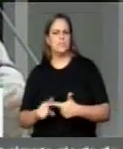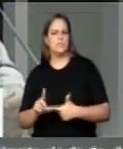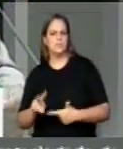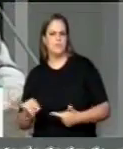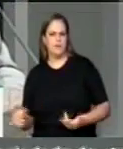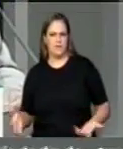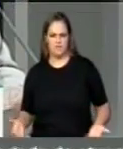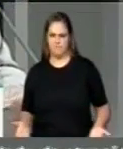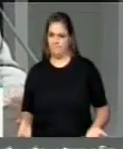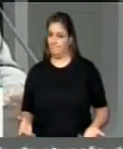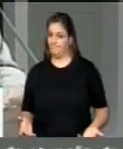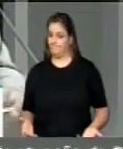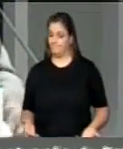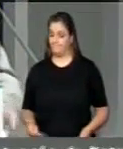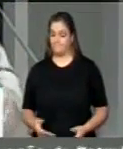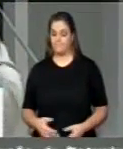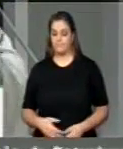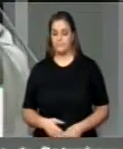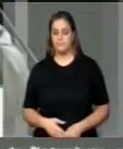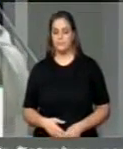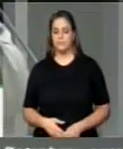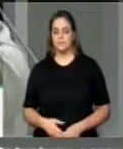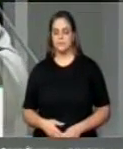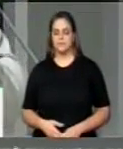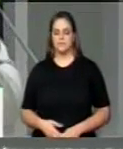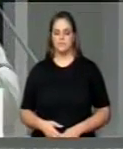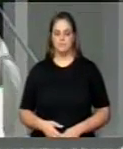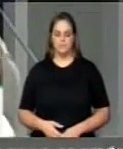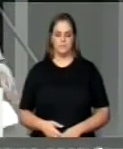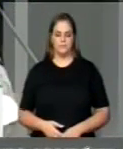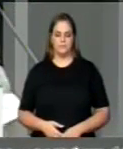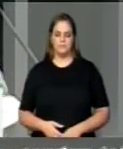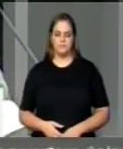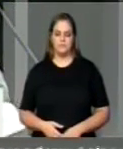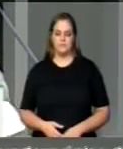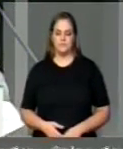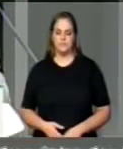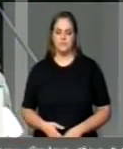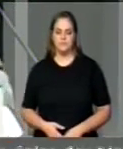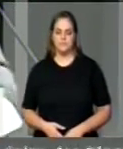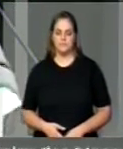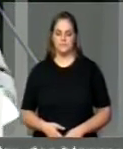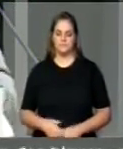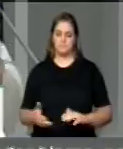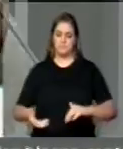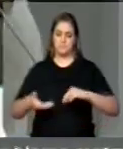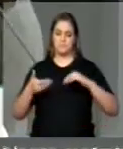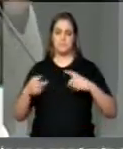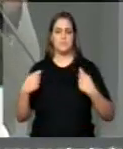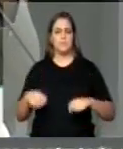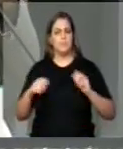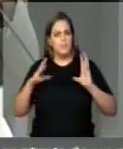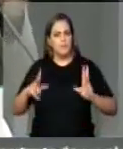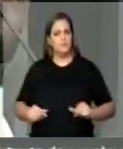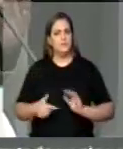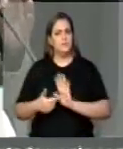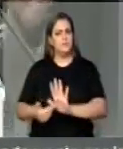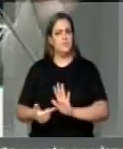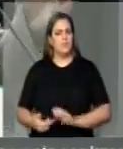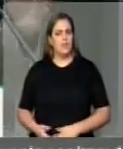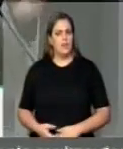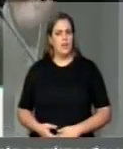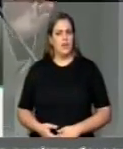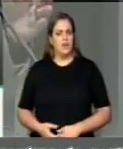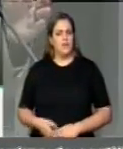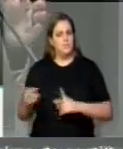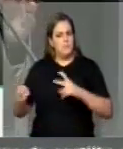questão econômica, mas nesse caso é algo da sobrevivência e da dignidade do próprio parlamento. Então há uma operação mesmo de protelar,